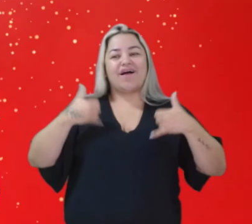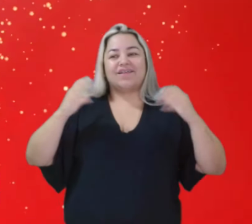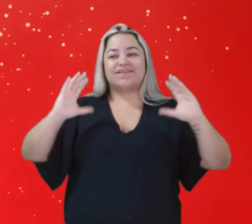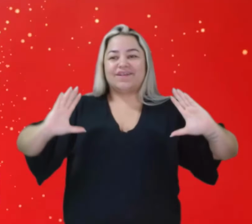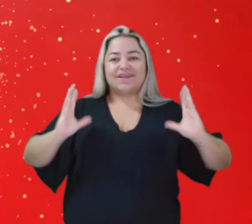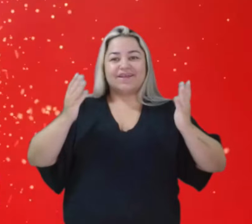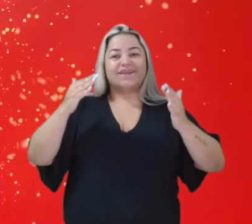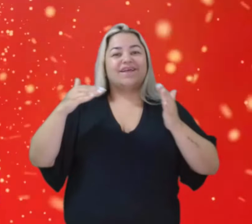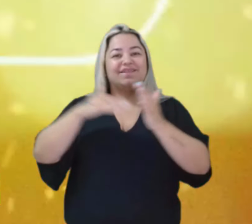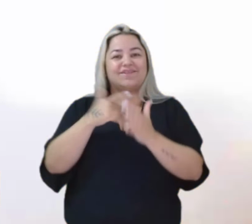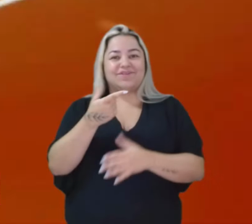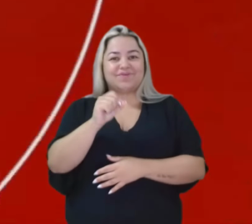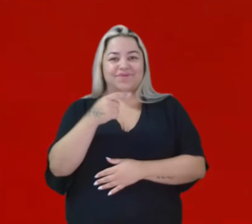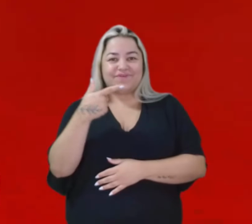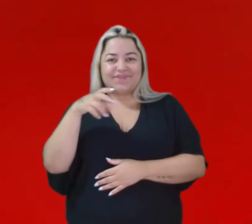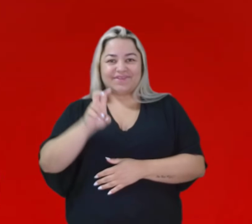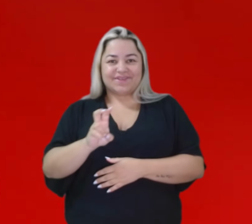até 2025.